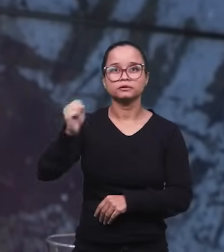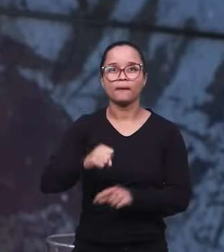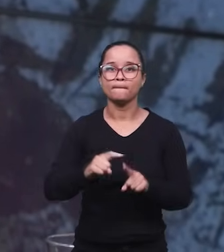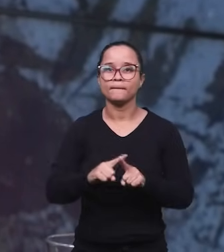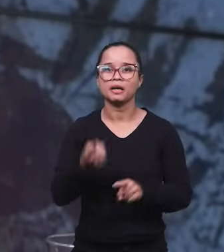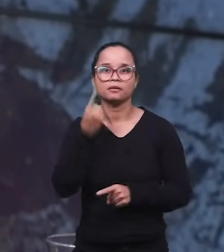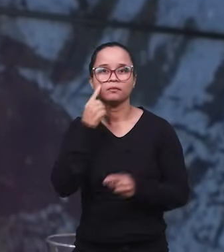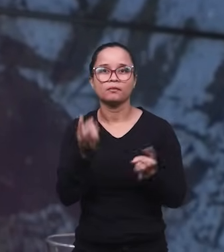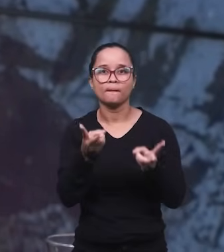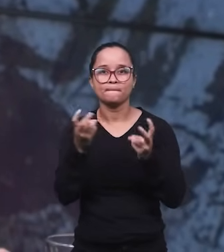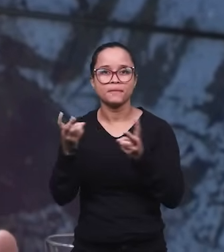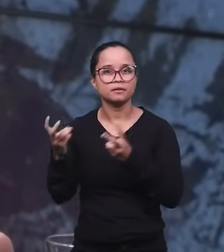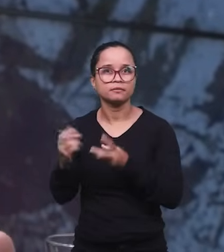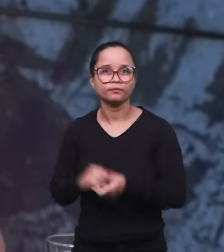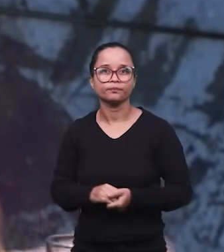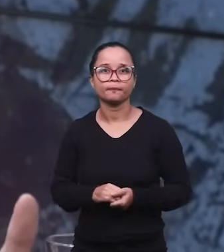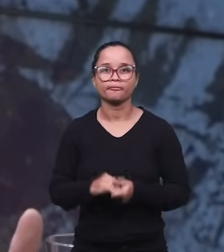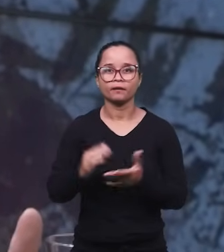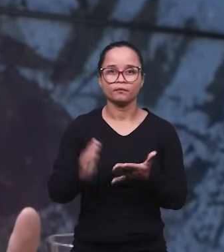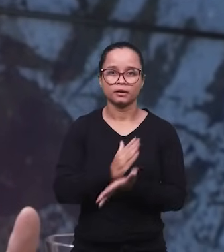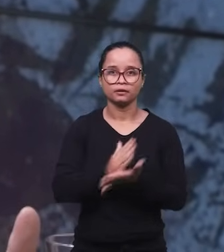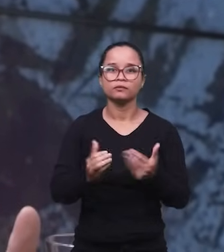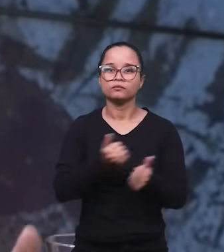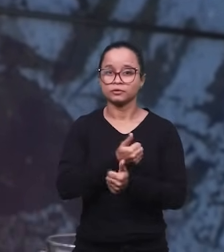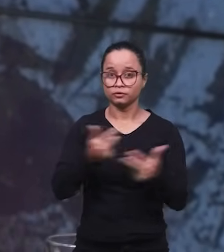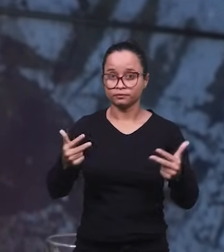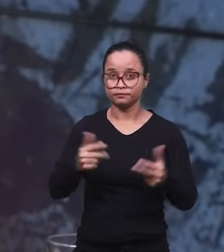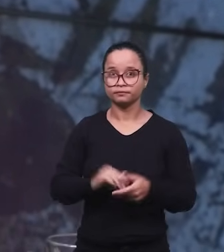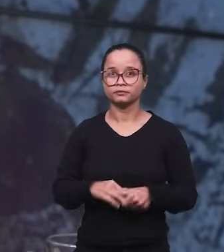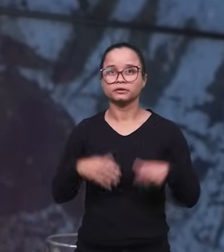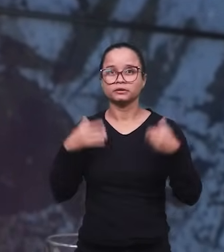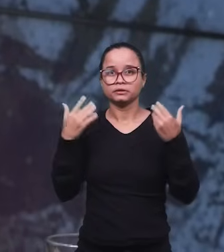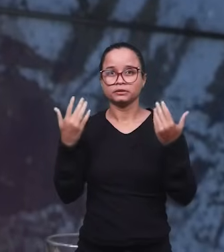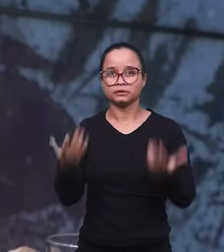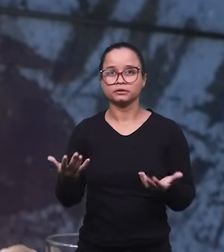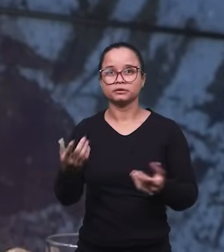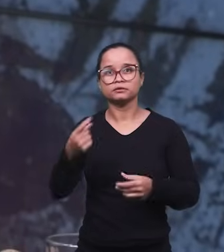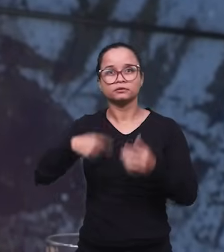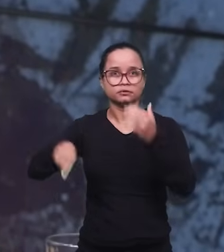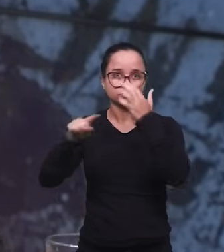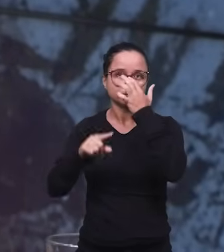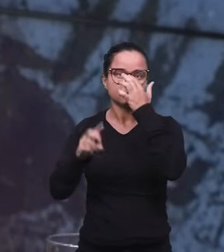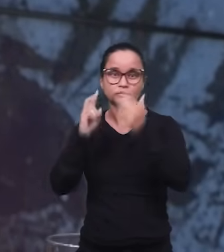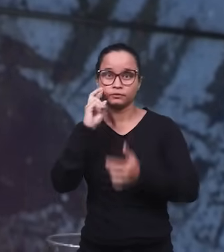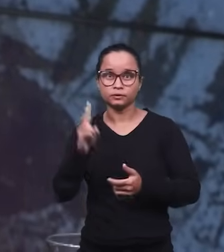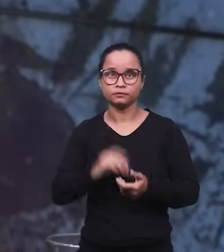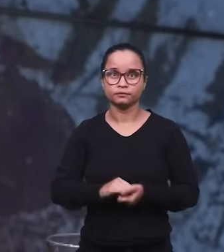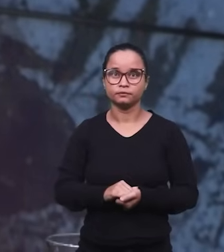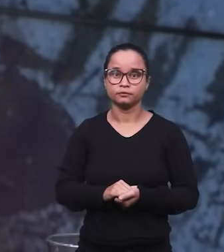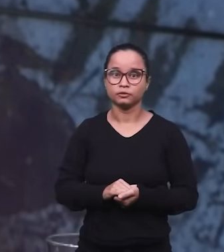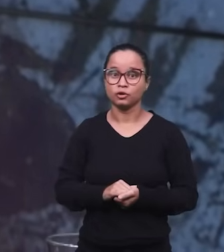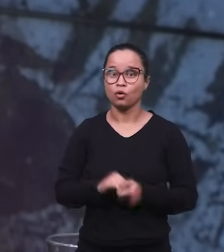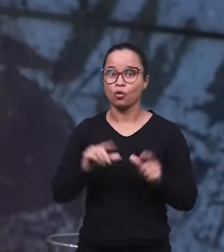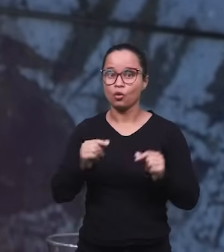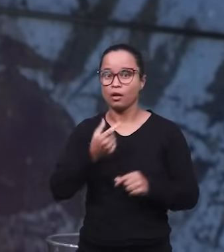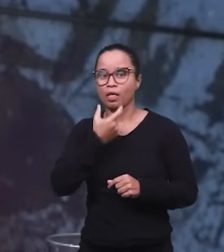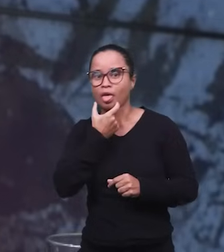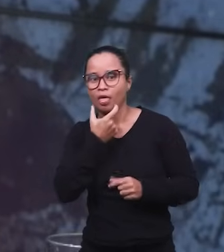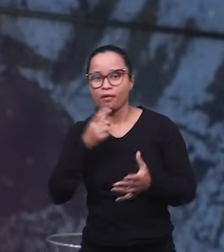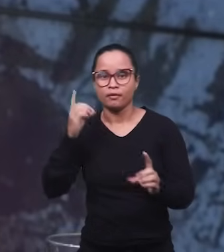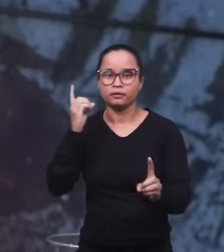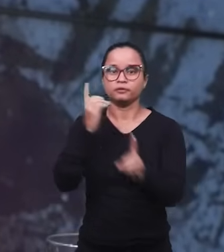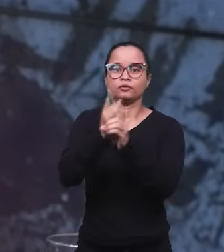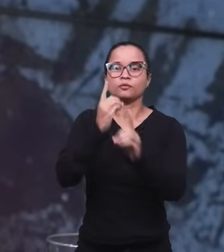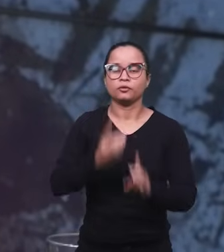ela não funciona para determinados casos. Então, quando nós vemos assim, o que Einstein